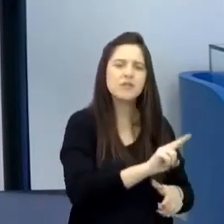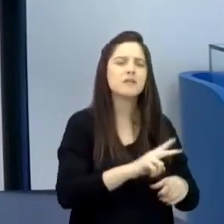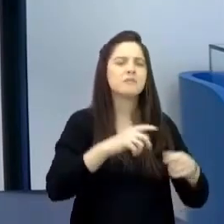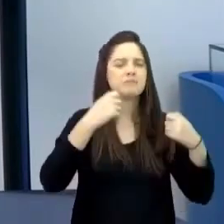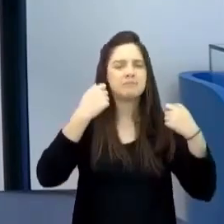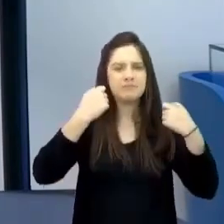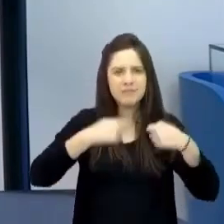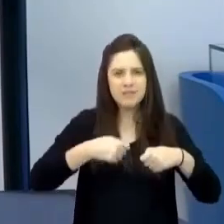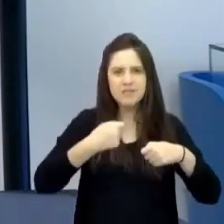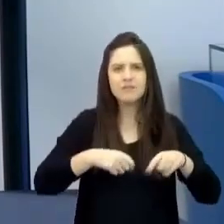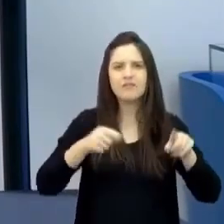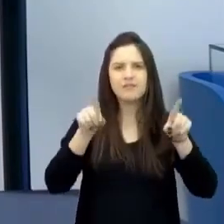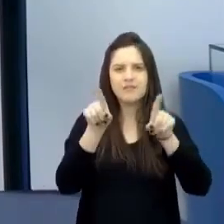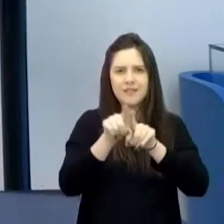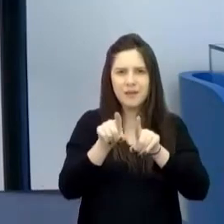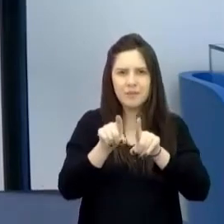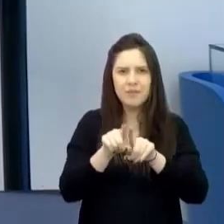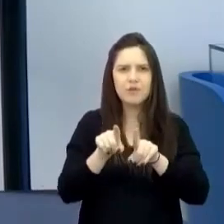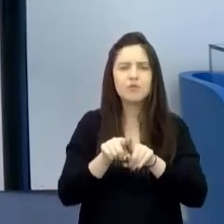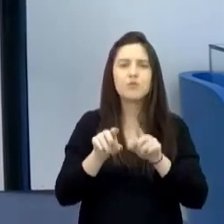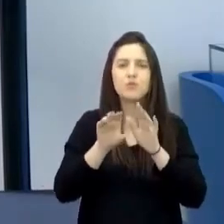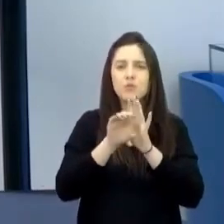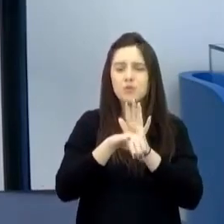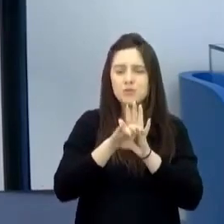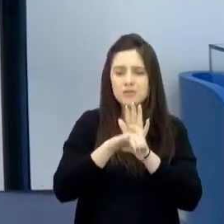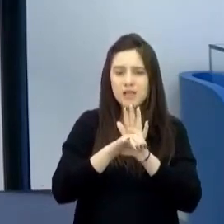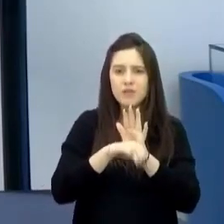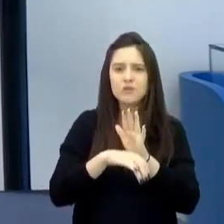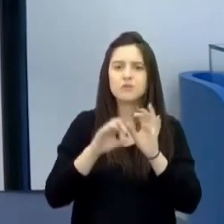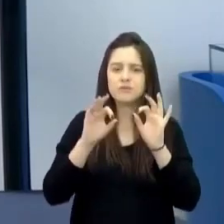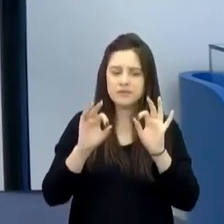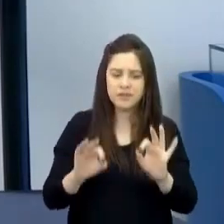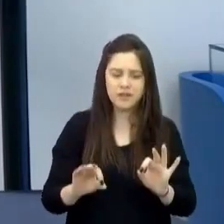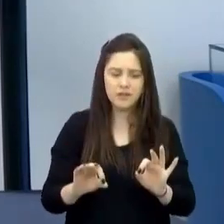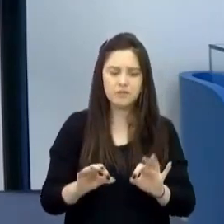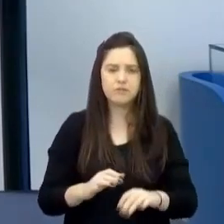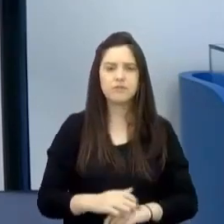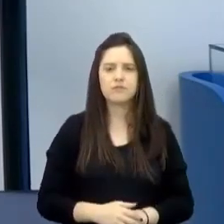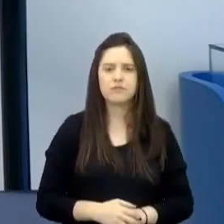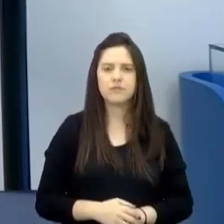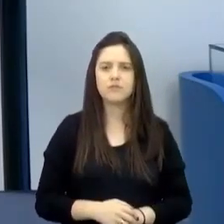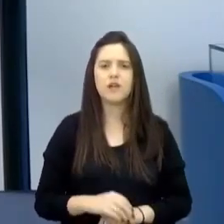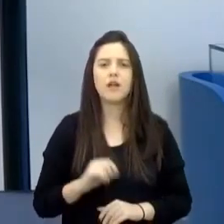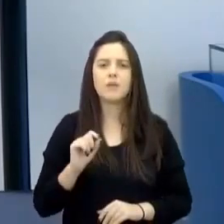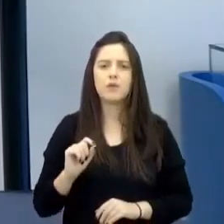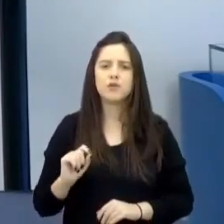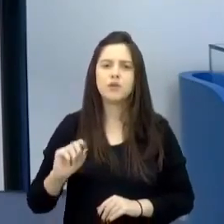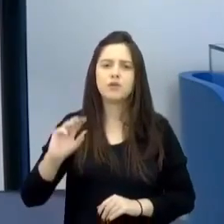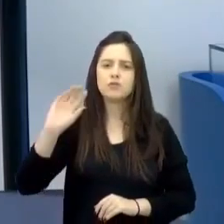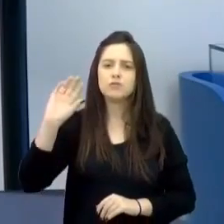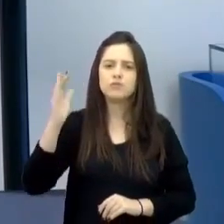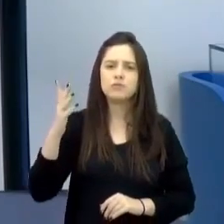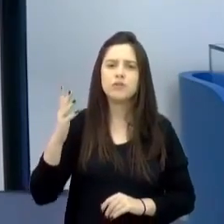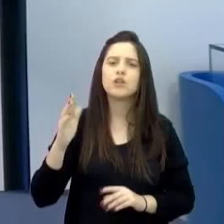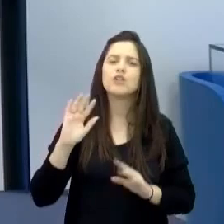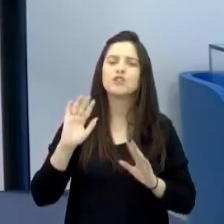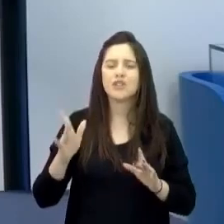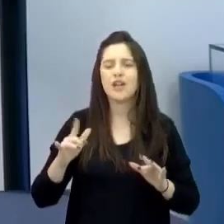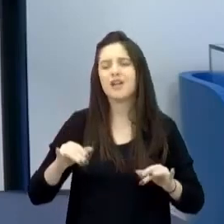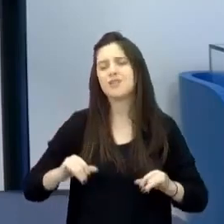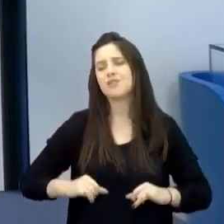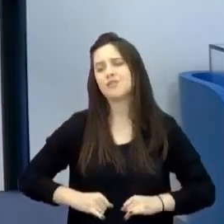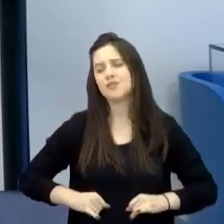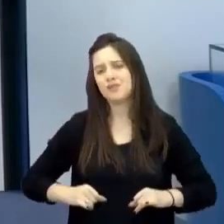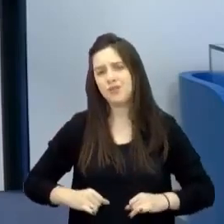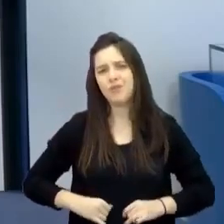deste mesmo bem que eu estou desperdiçando hoje, certo? Então nós temos que tomar como exemplo lugares que já sofrem com a falta de